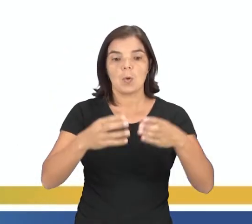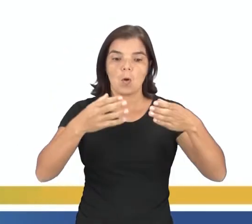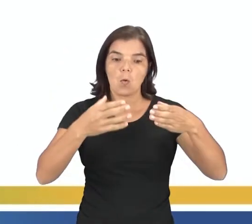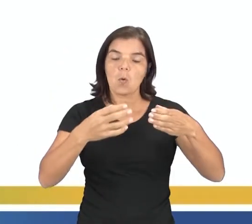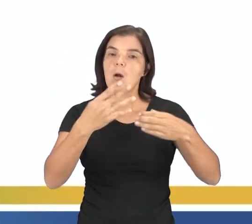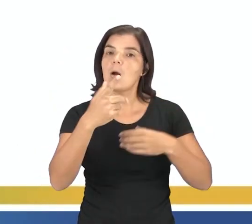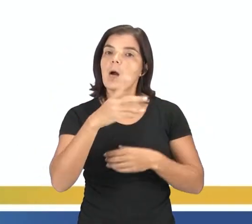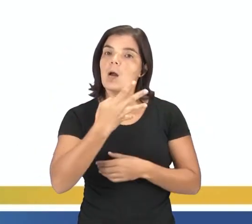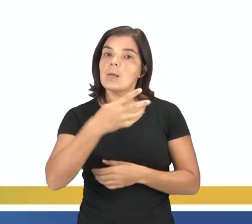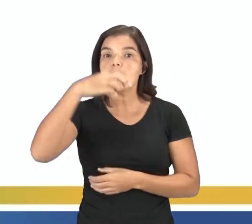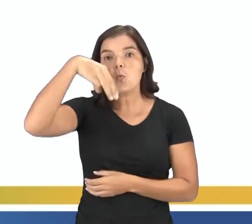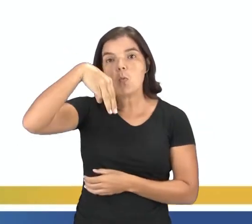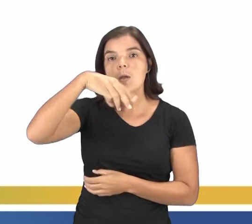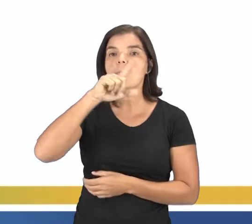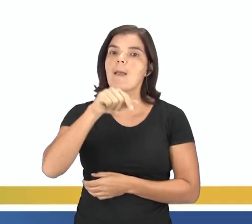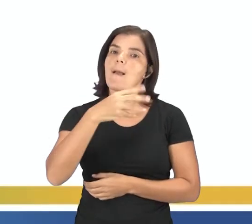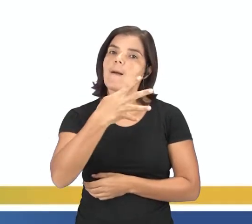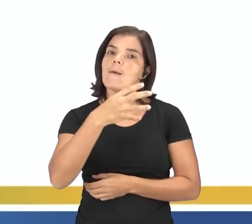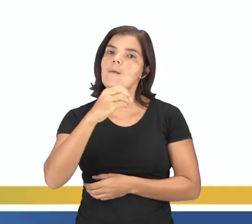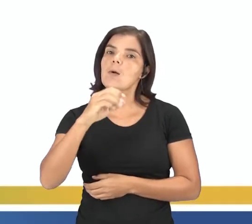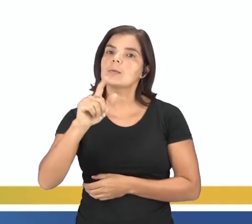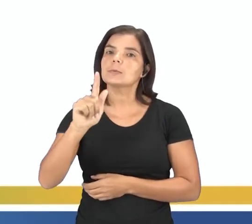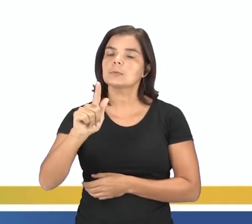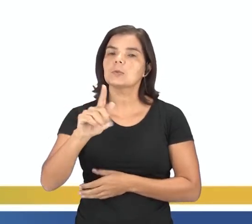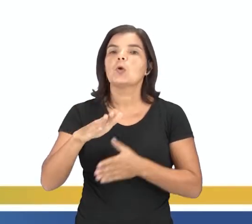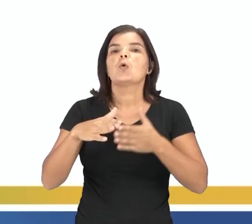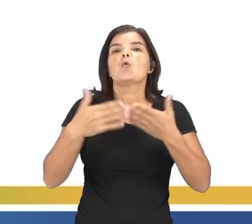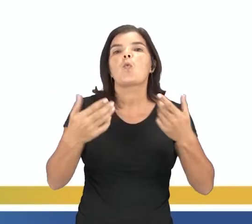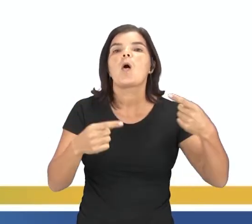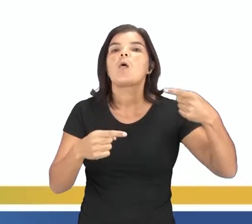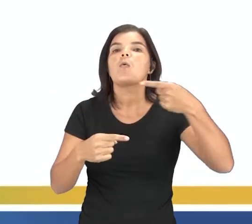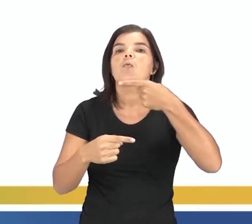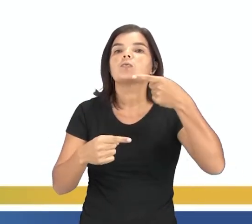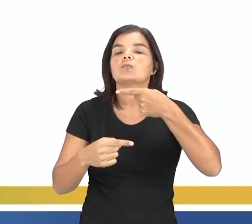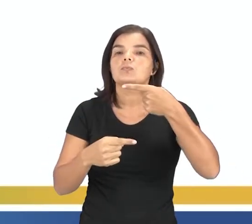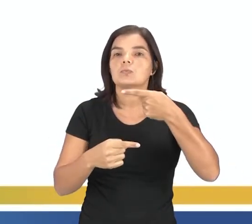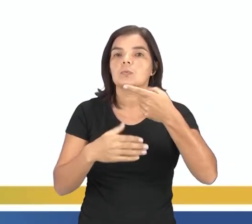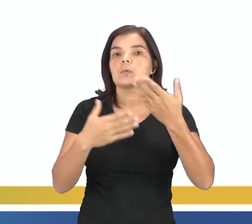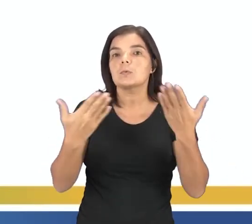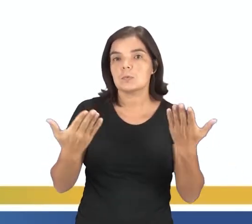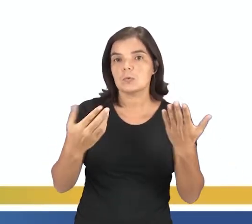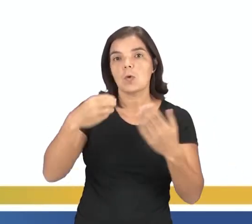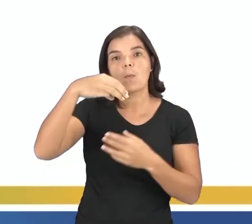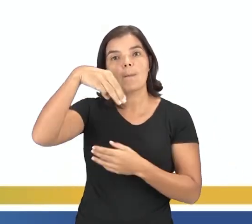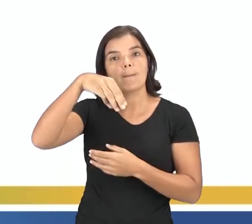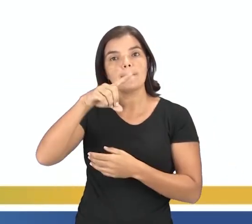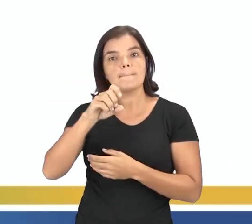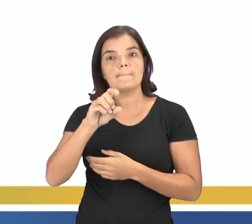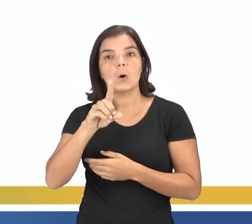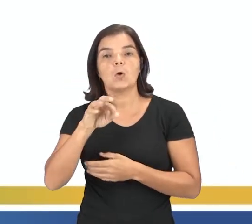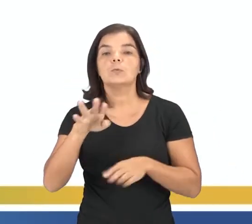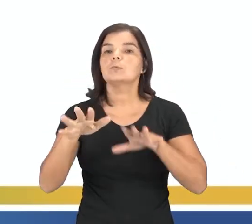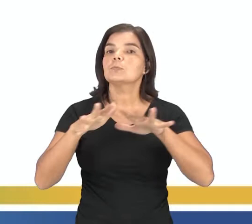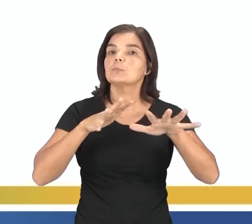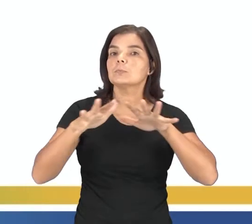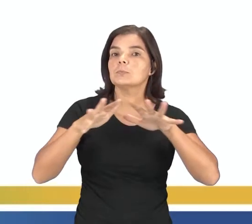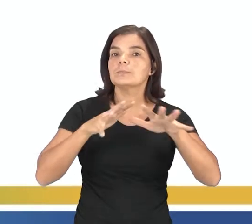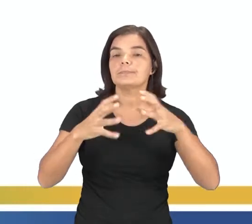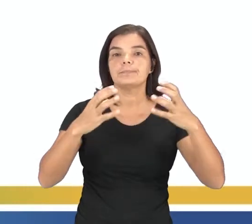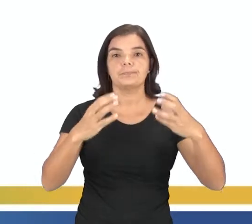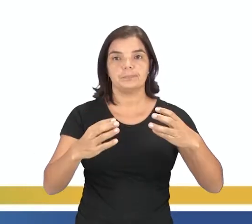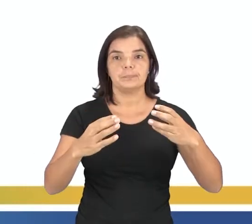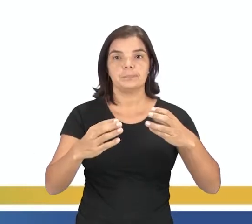400 gramas. A pergunta é: qual o módulo, a direção e o sentido da quantidade de movimento da bola